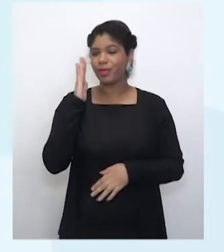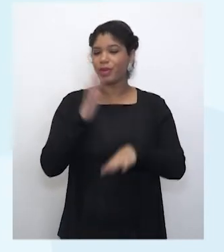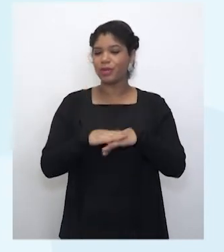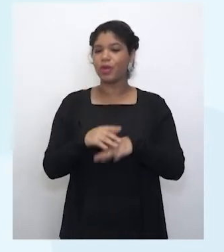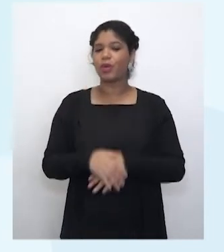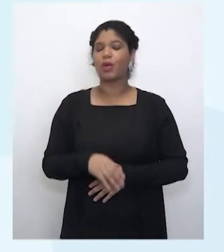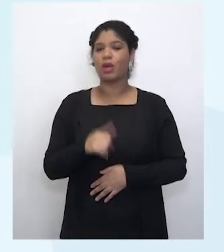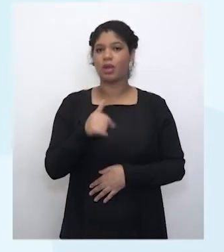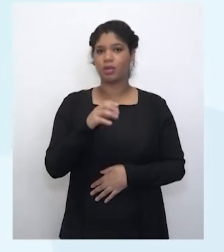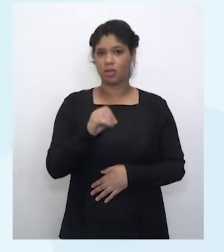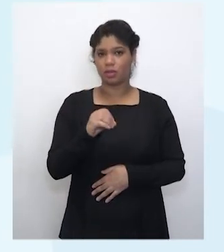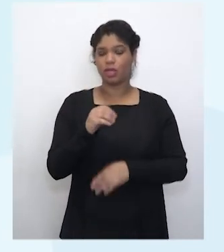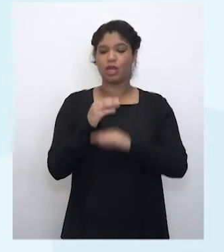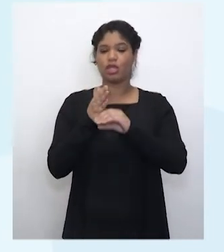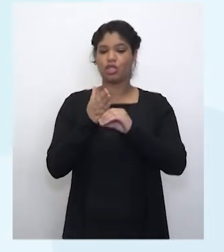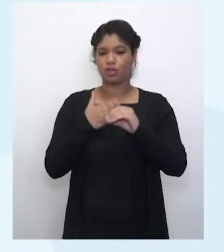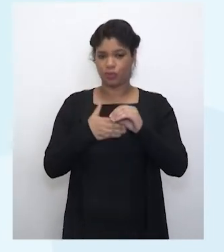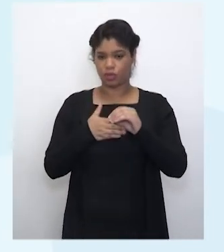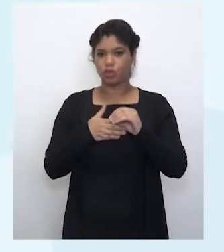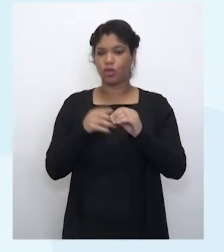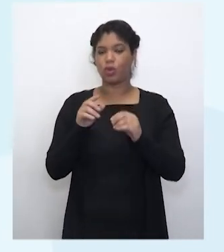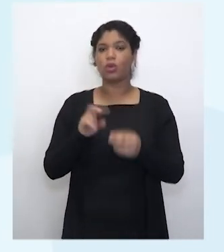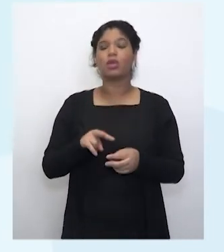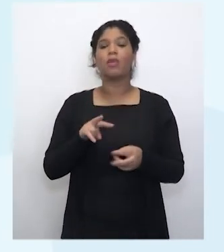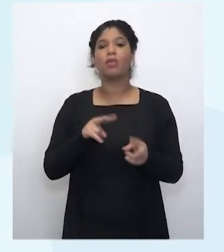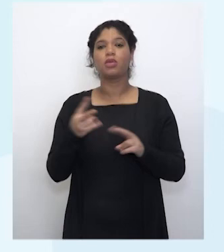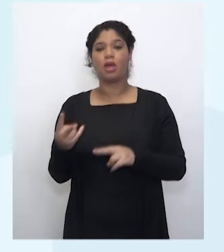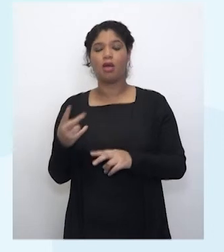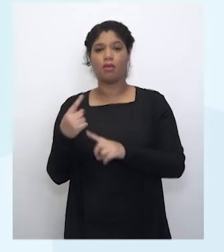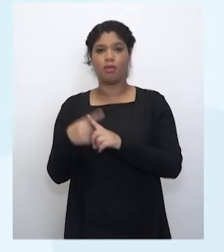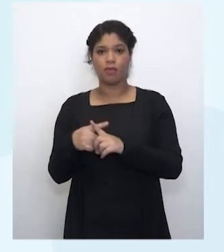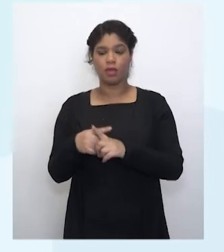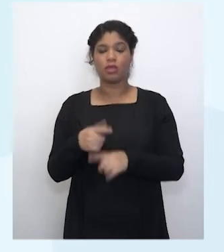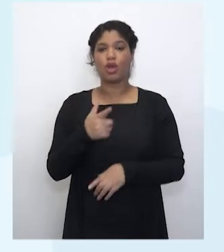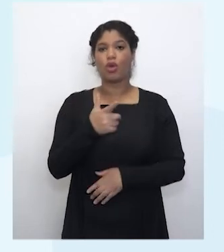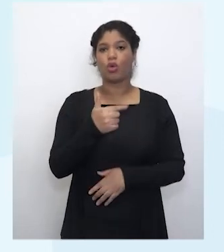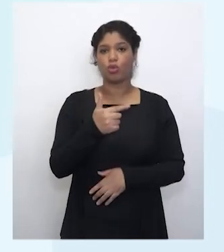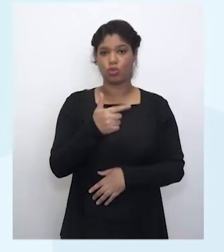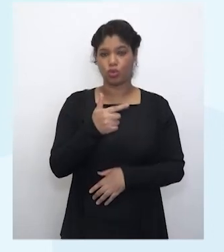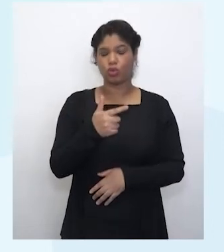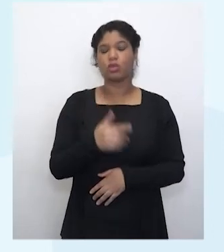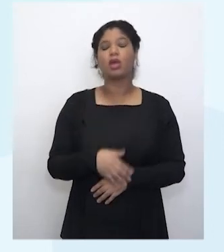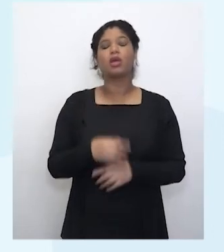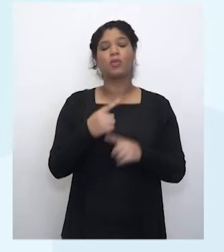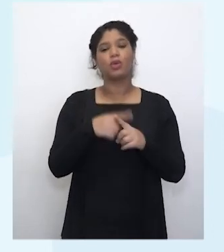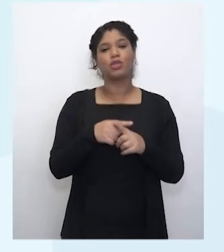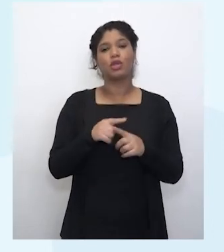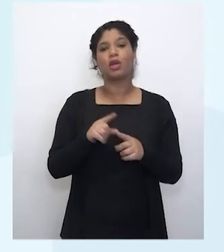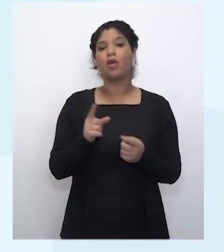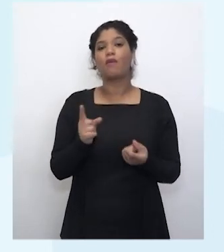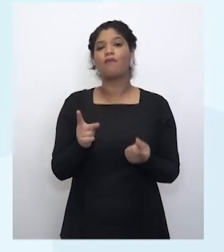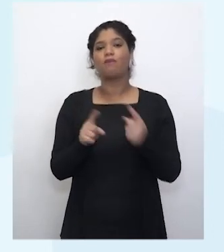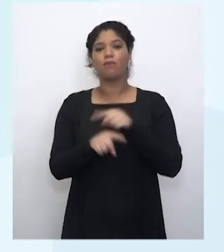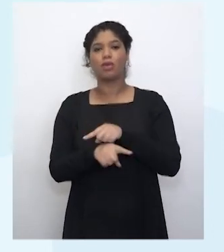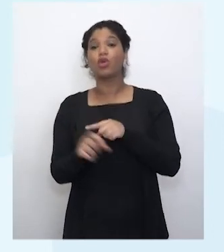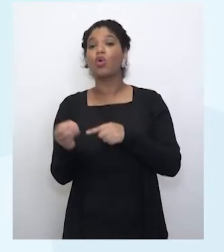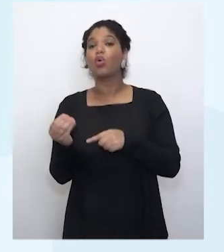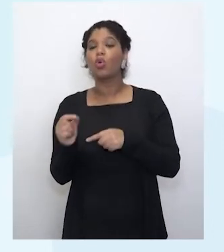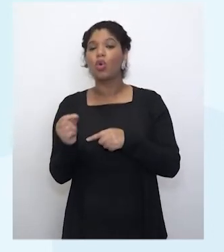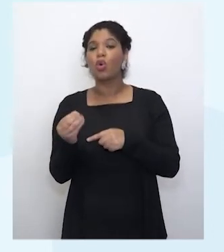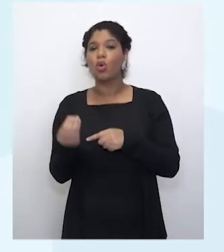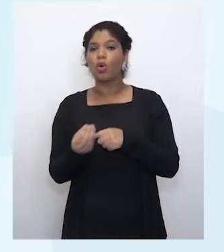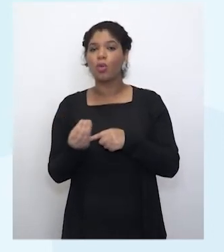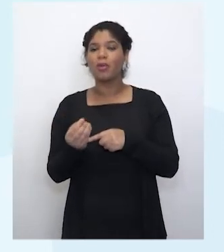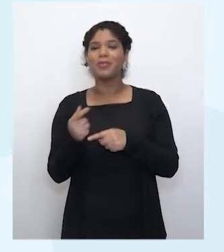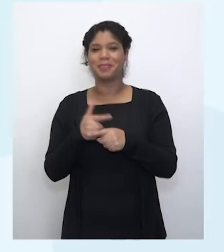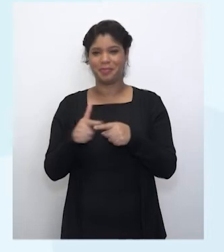10 que está dividindo o x passa multiplicando, e esse 12 que está multiplicando passa dividindo. E eu